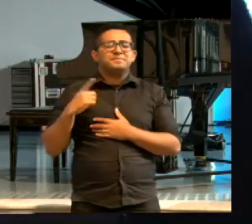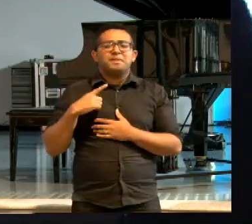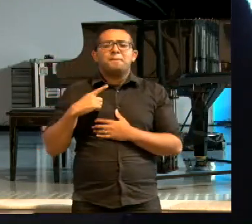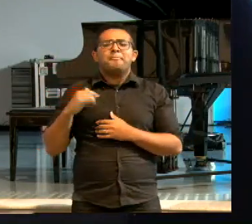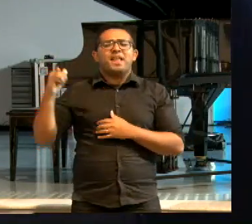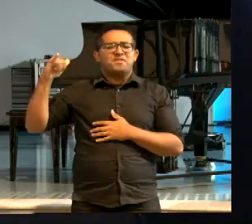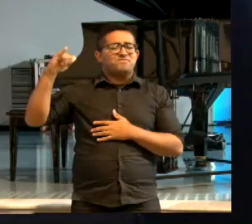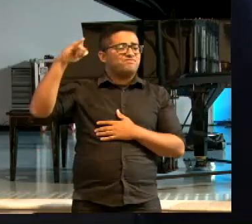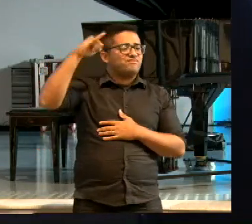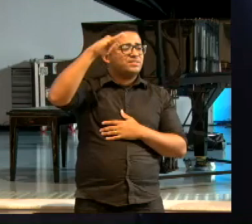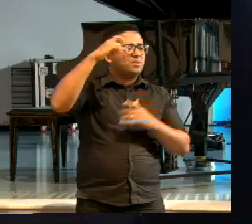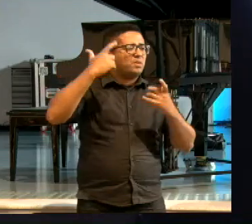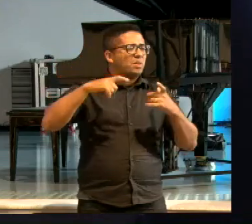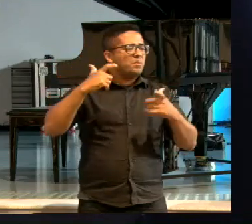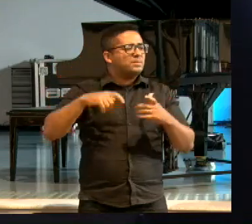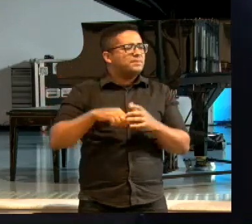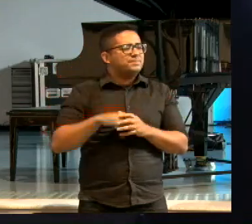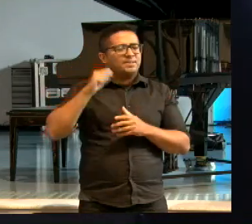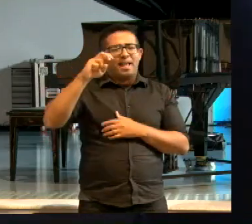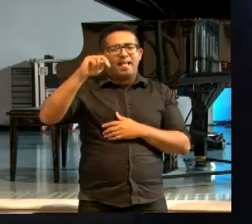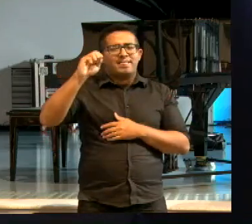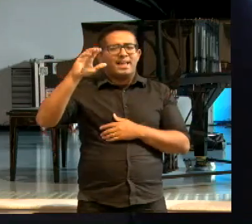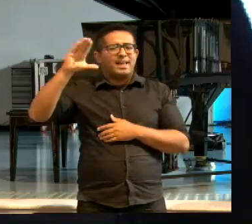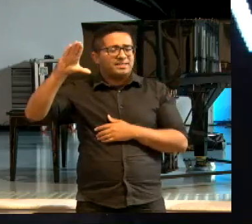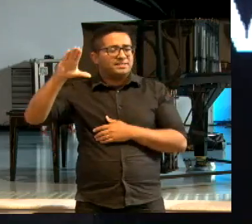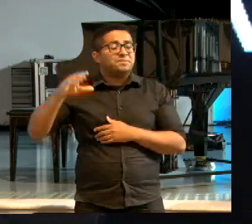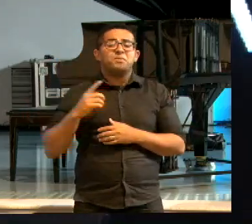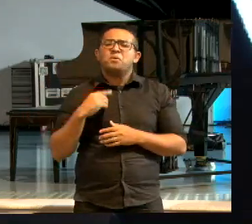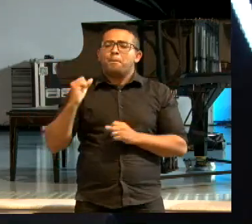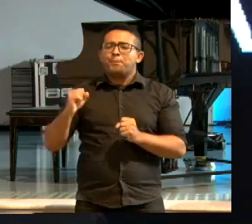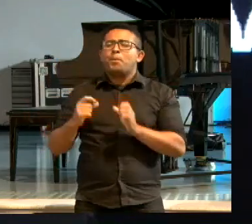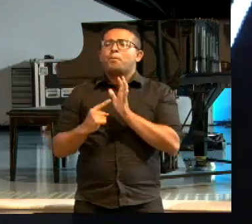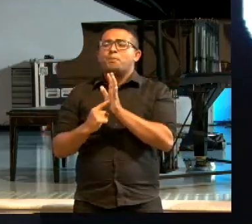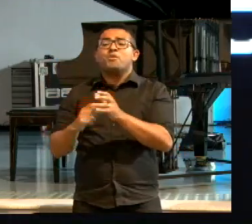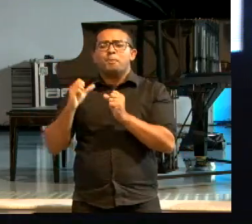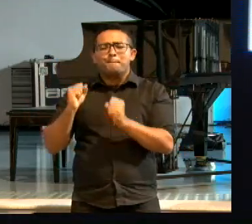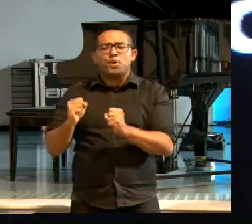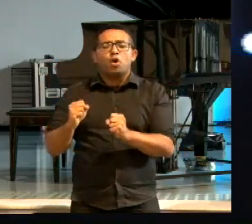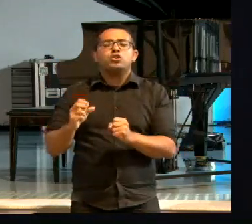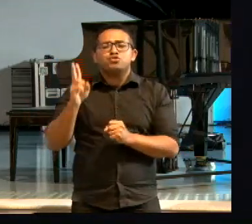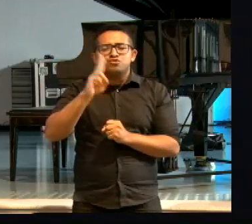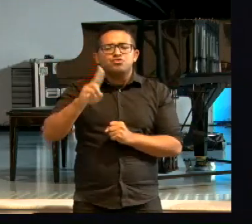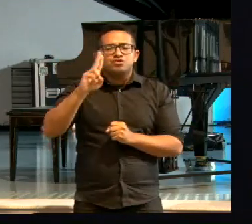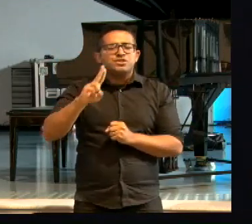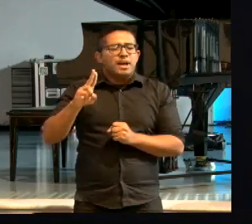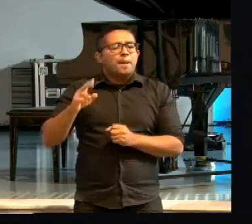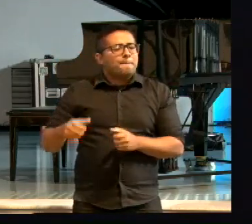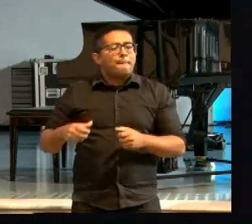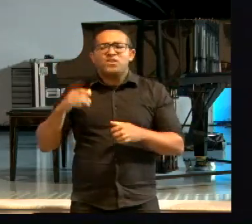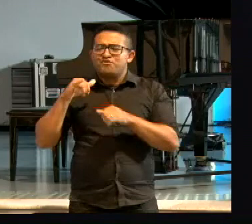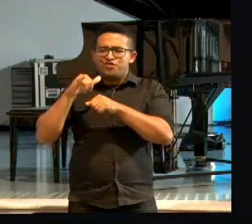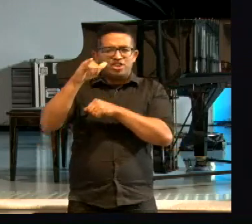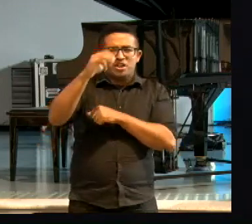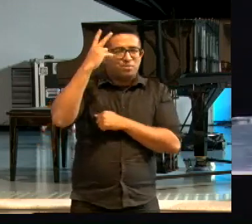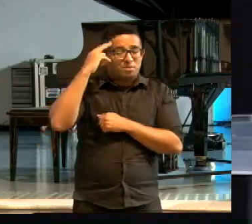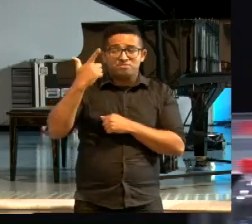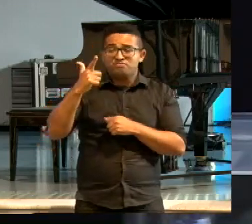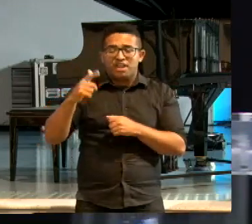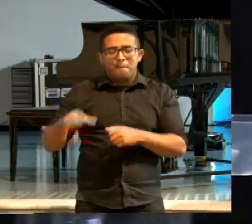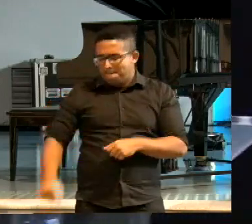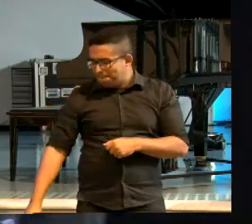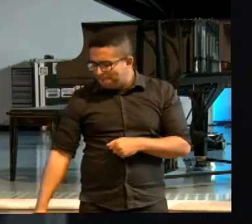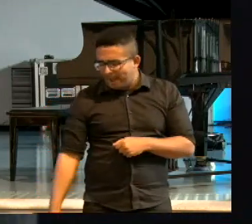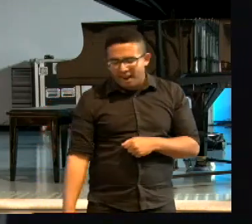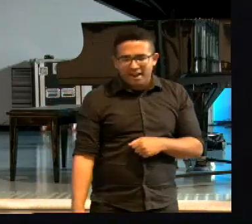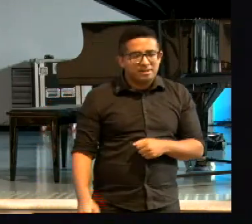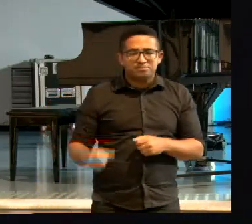de Aviação Civil, começou a autorizar a venda de passagens sem a mala de porão, que é despachada, né, fazendo